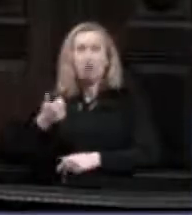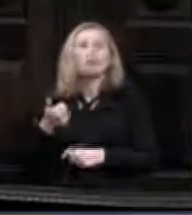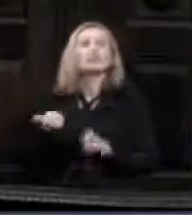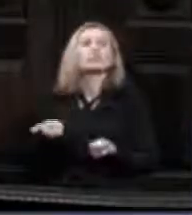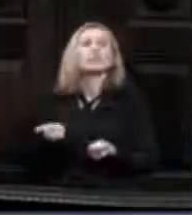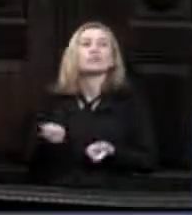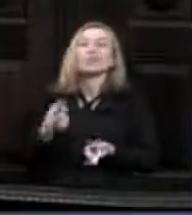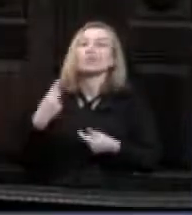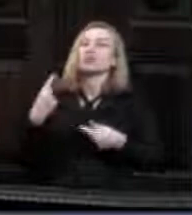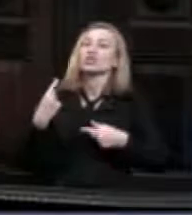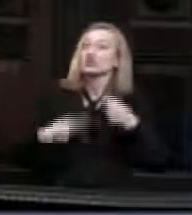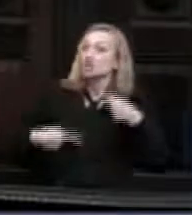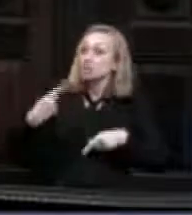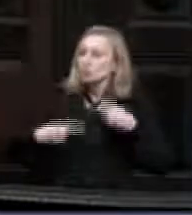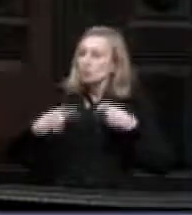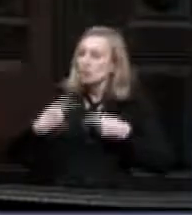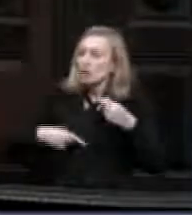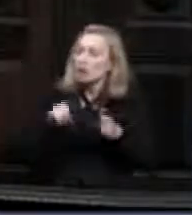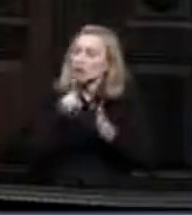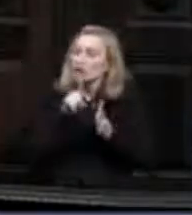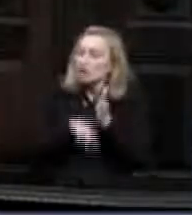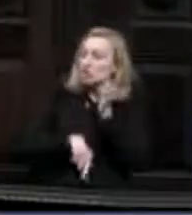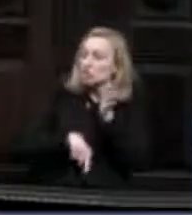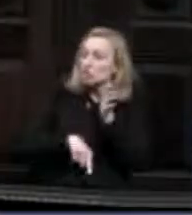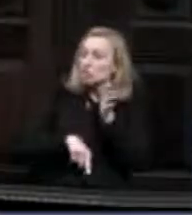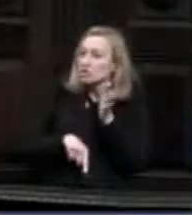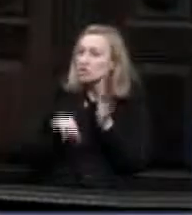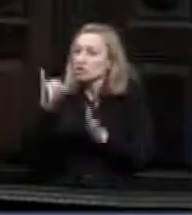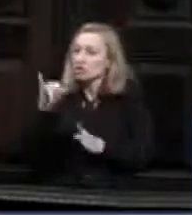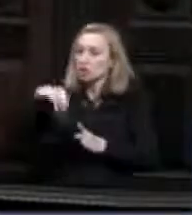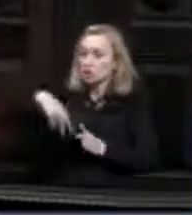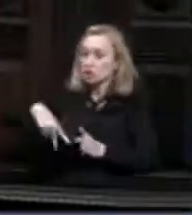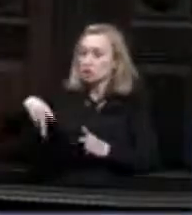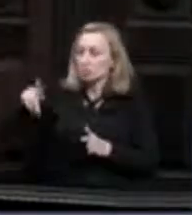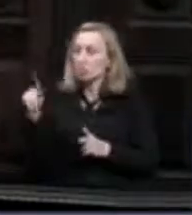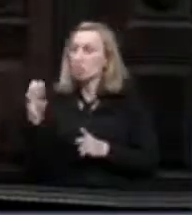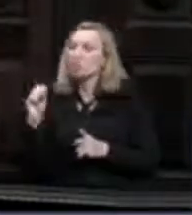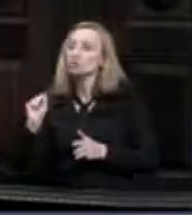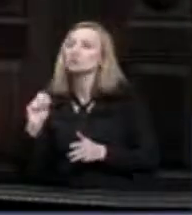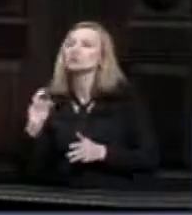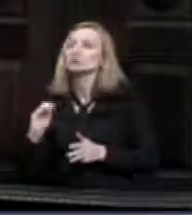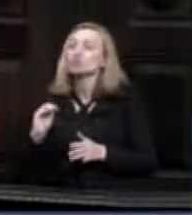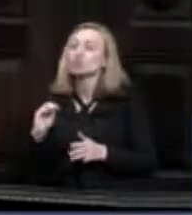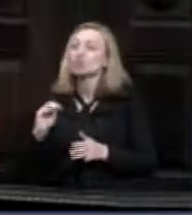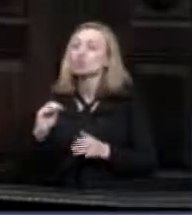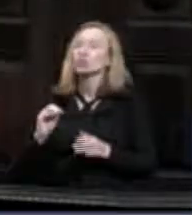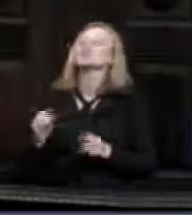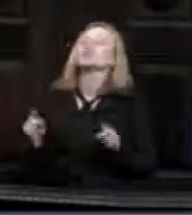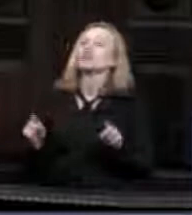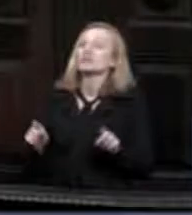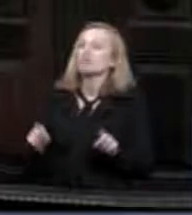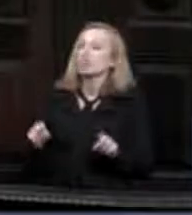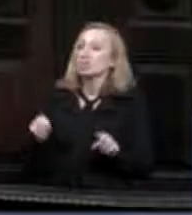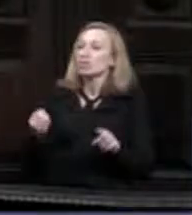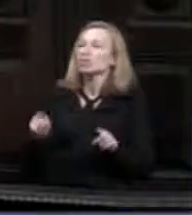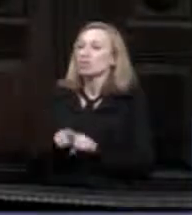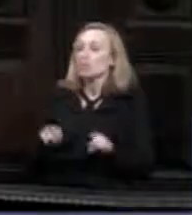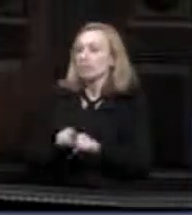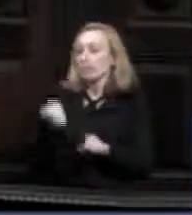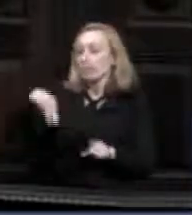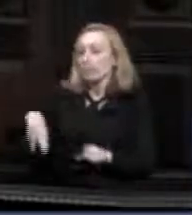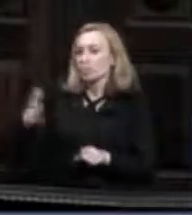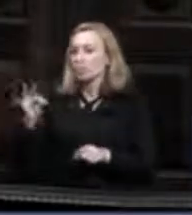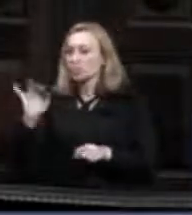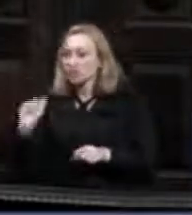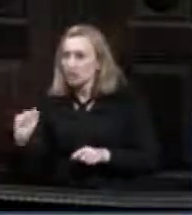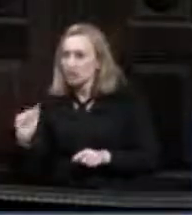com credores e redução de impostos, de multa e de juros, que, no fim das contas,